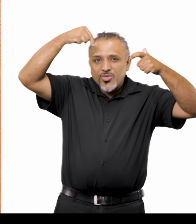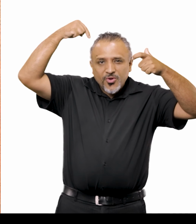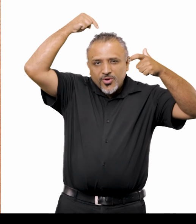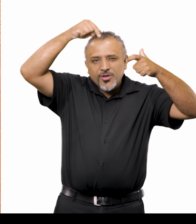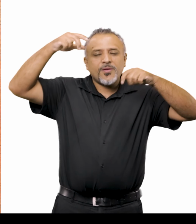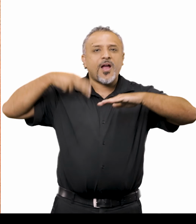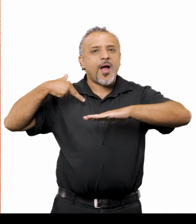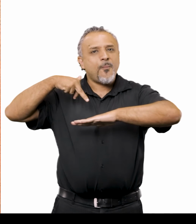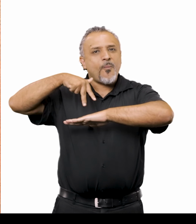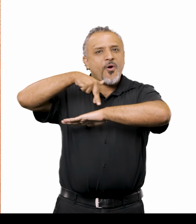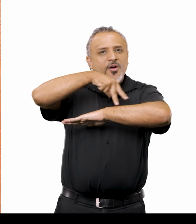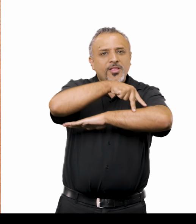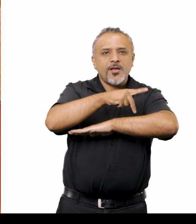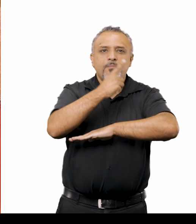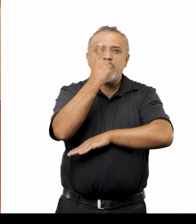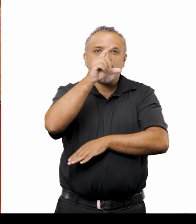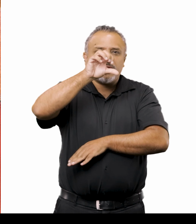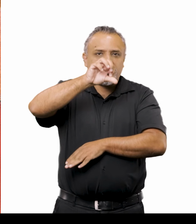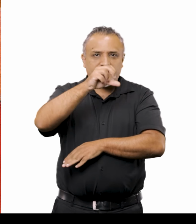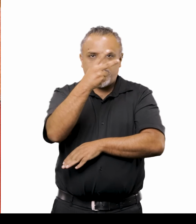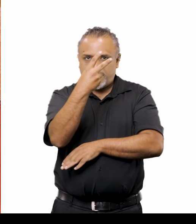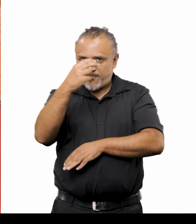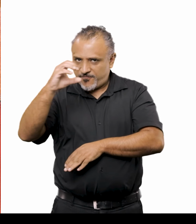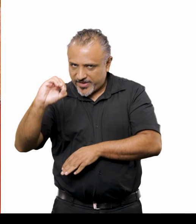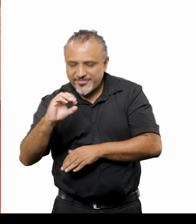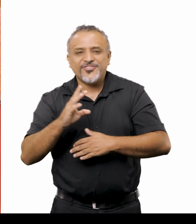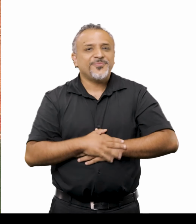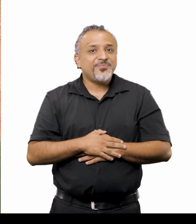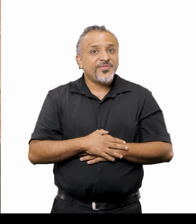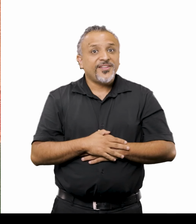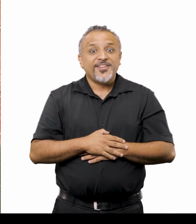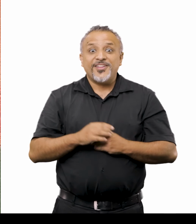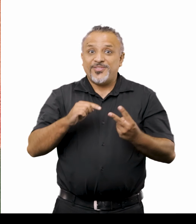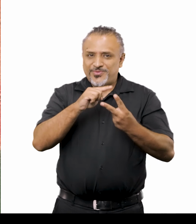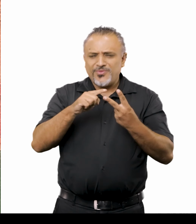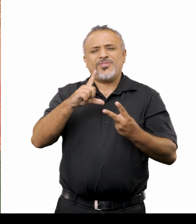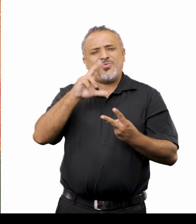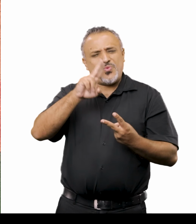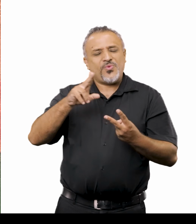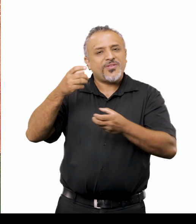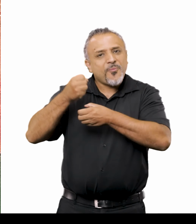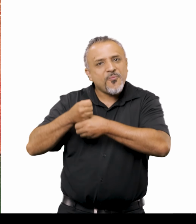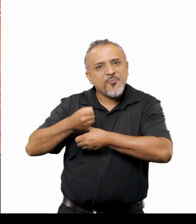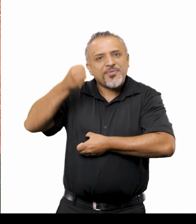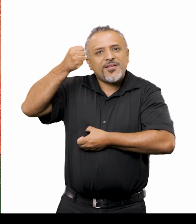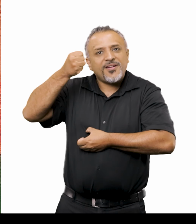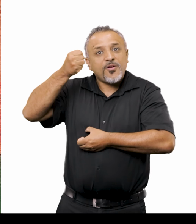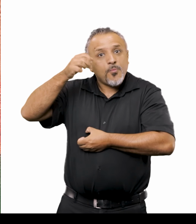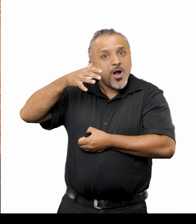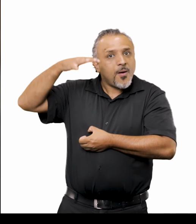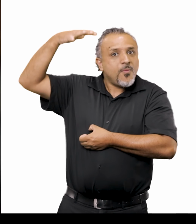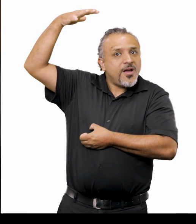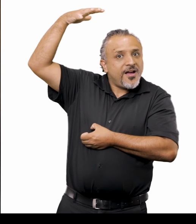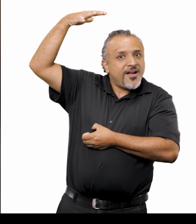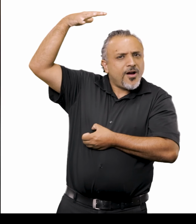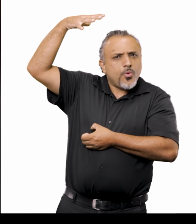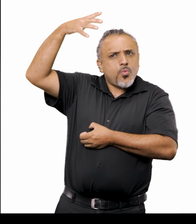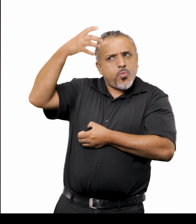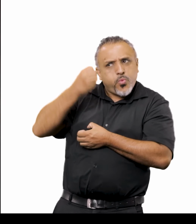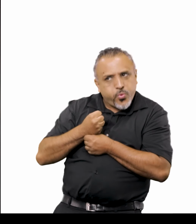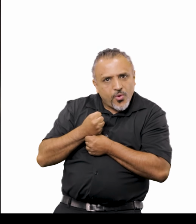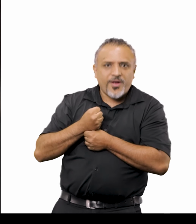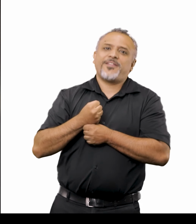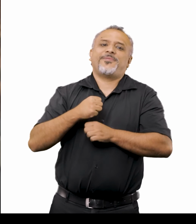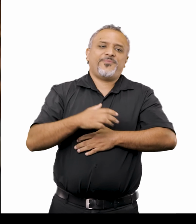arredondados, característicos da moda dos anos 1920. 2 delas carregam sombrinhas, uma aberta, outra